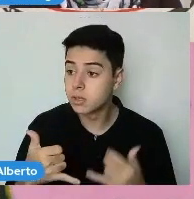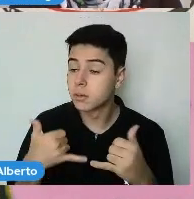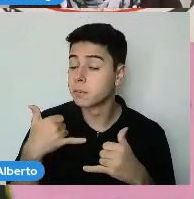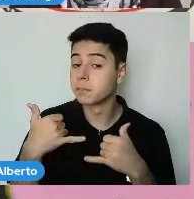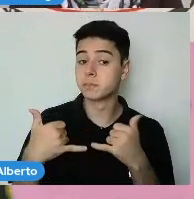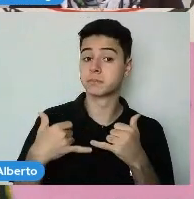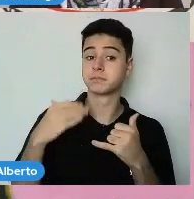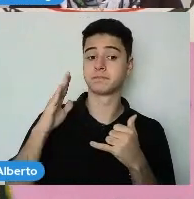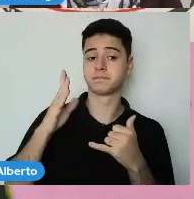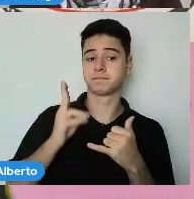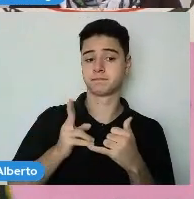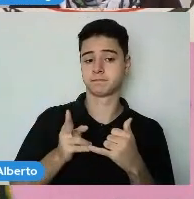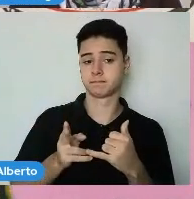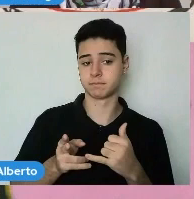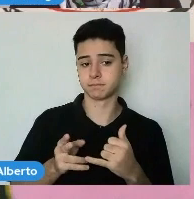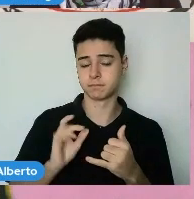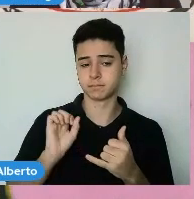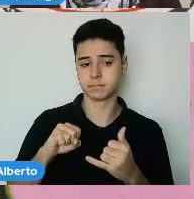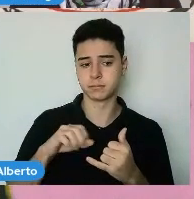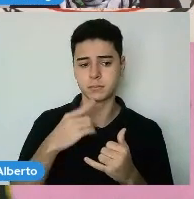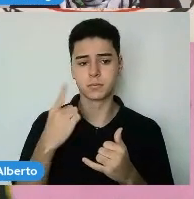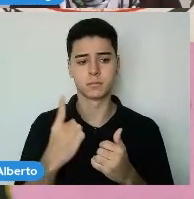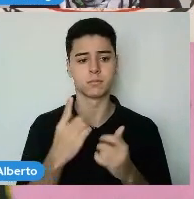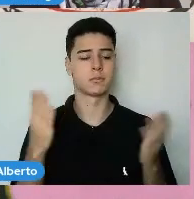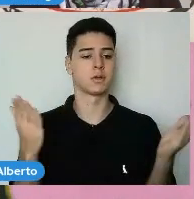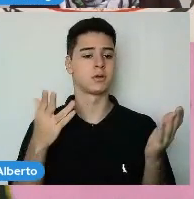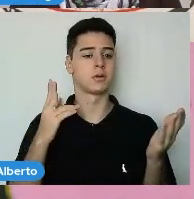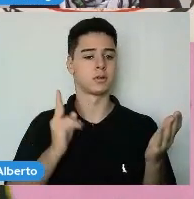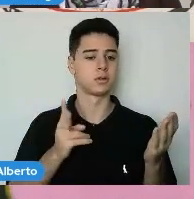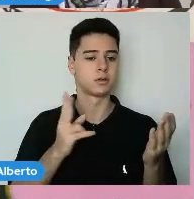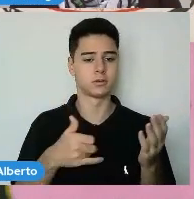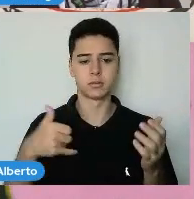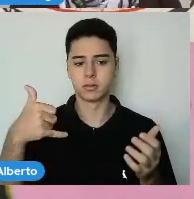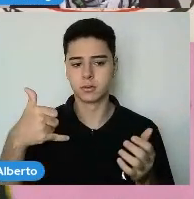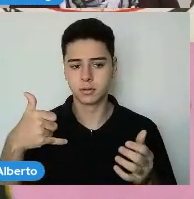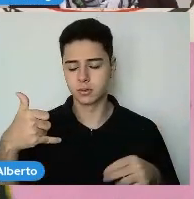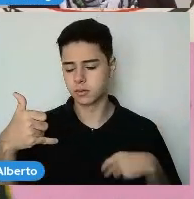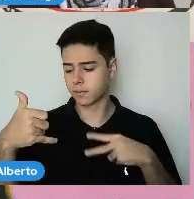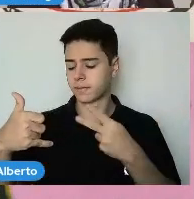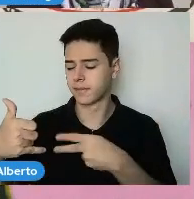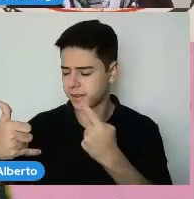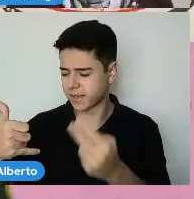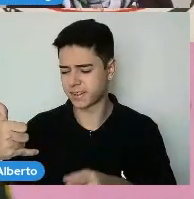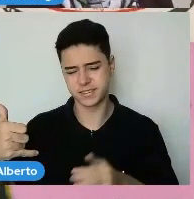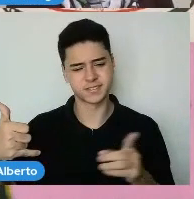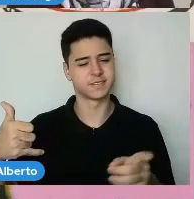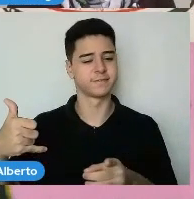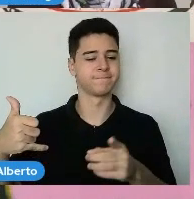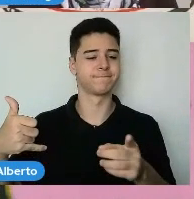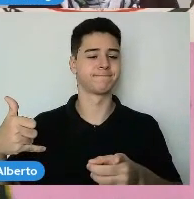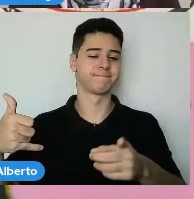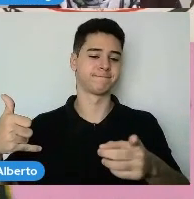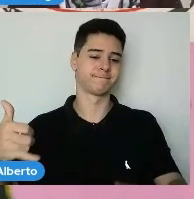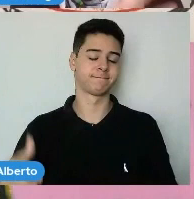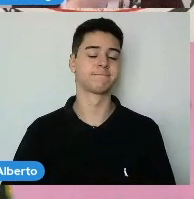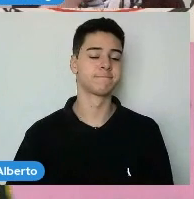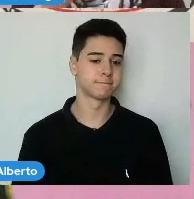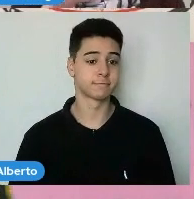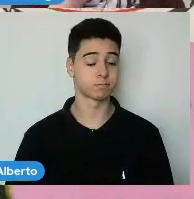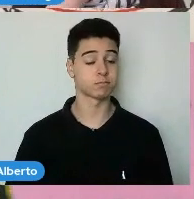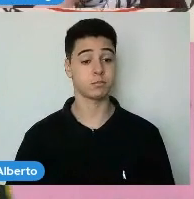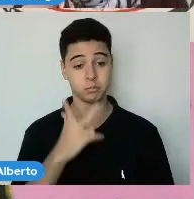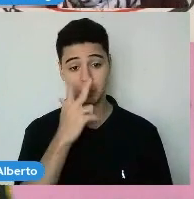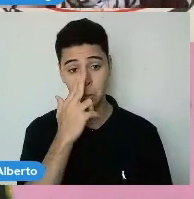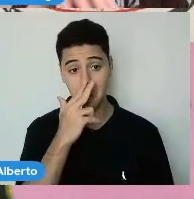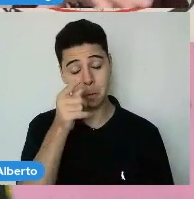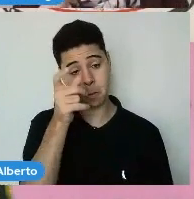que a gente agora praticamente vive através do celular, né? Provavelmente tem alguém